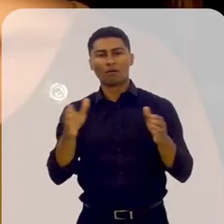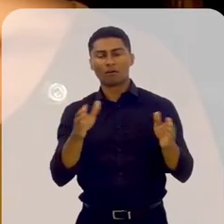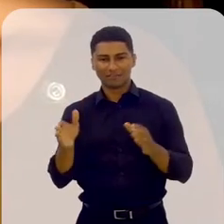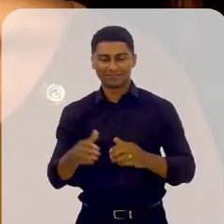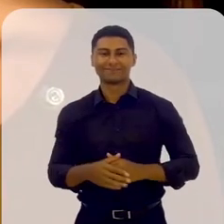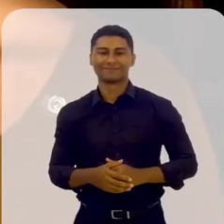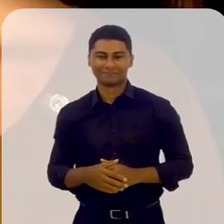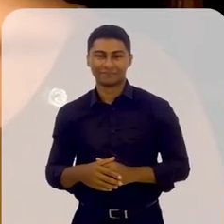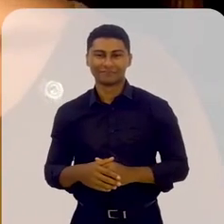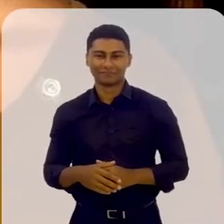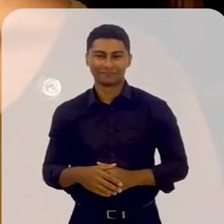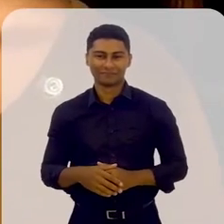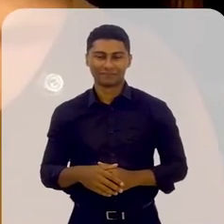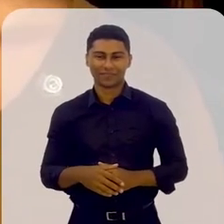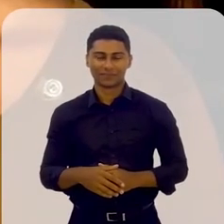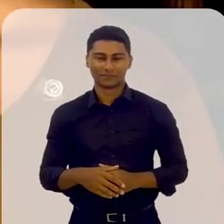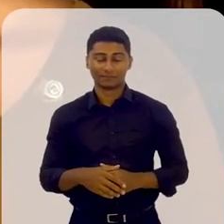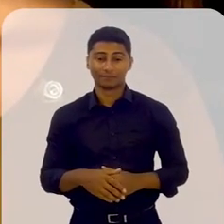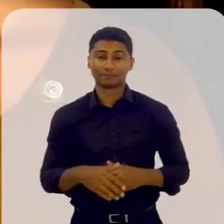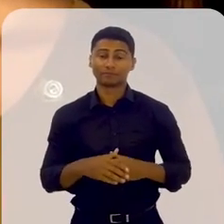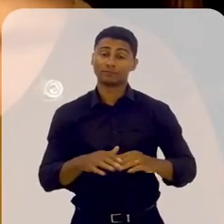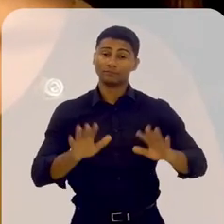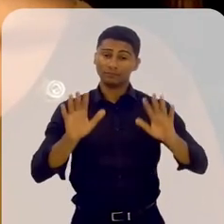direta e real, né?